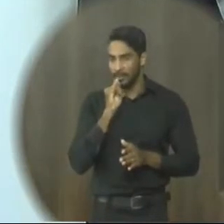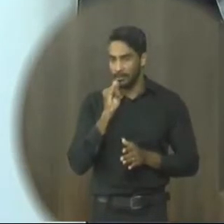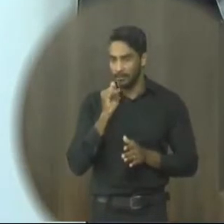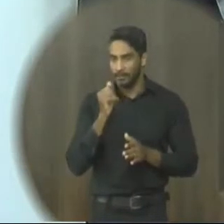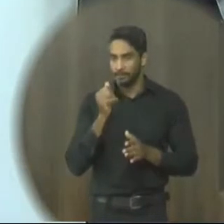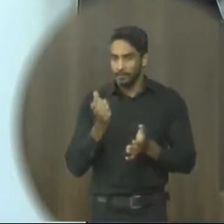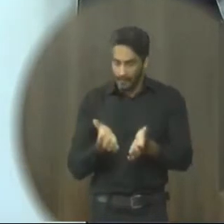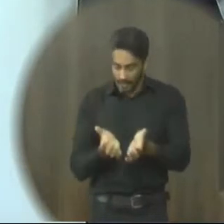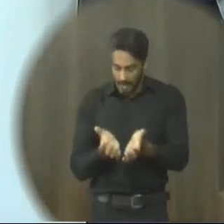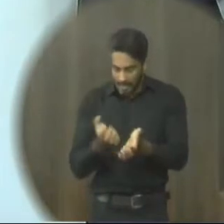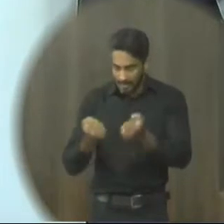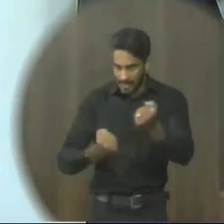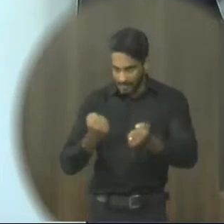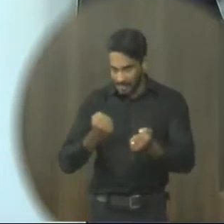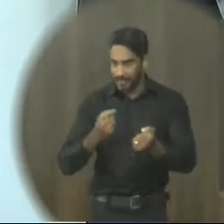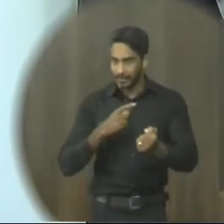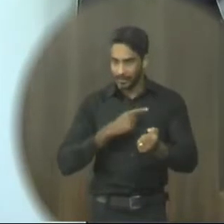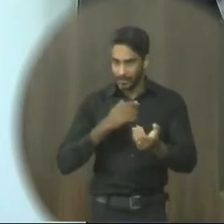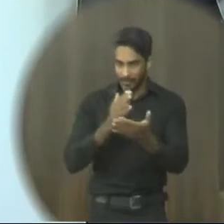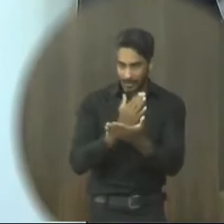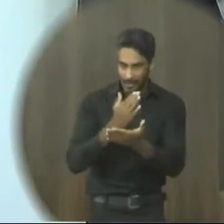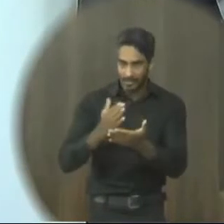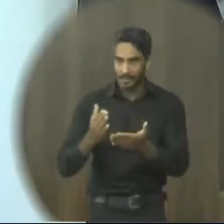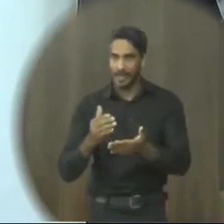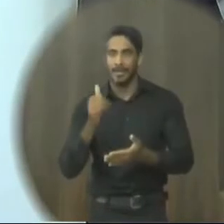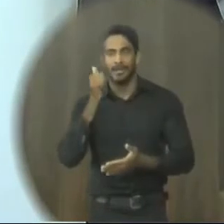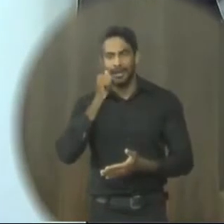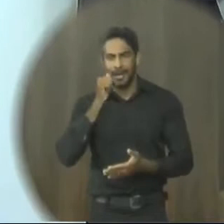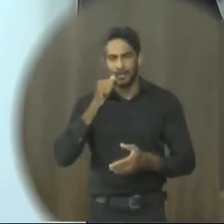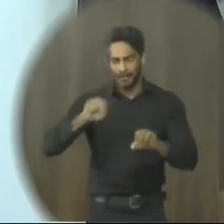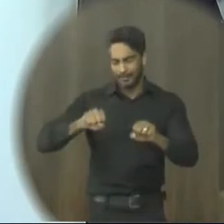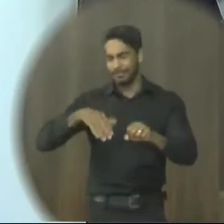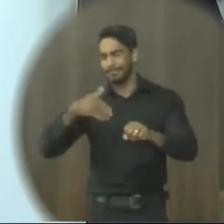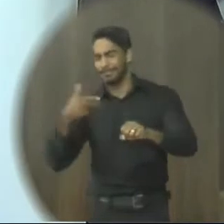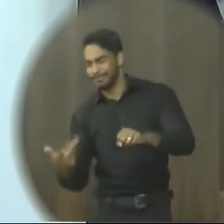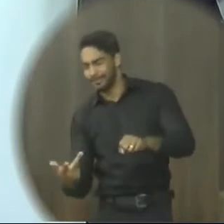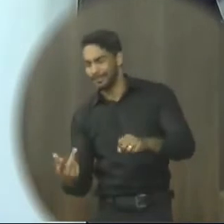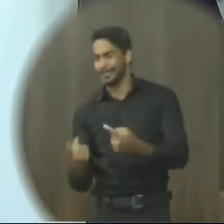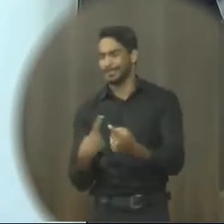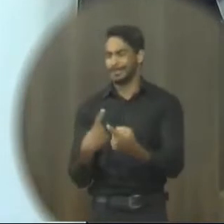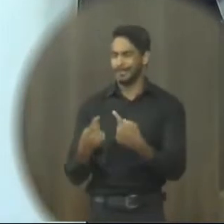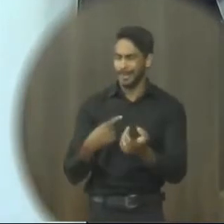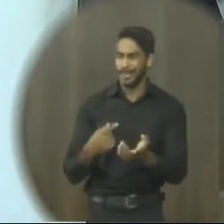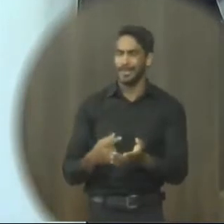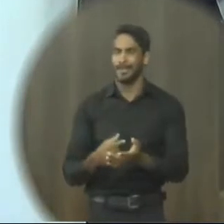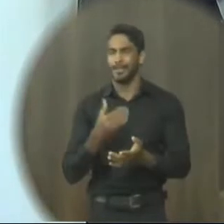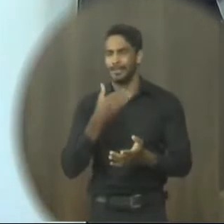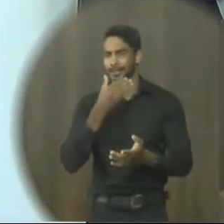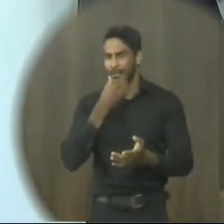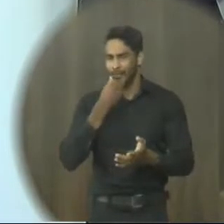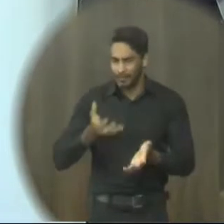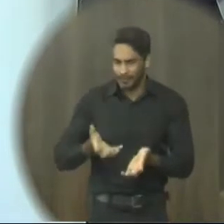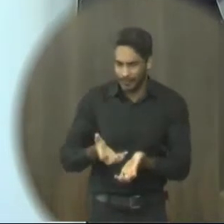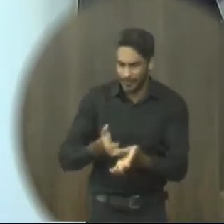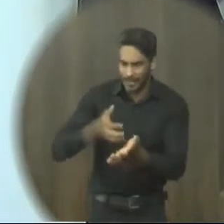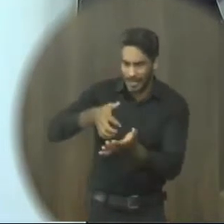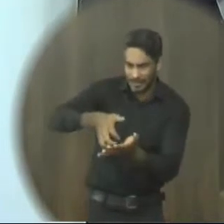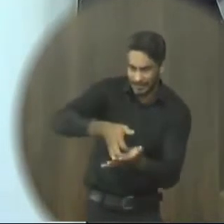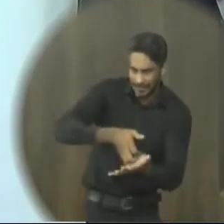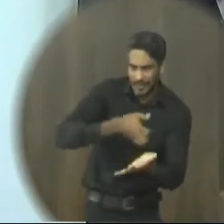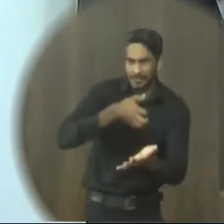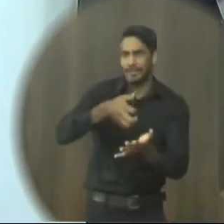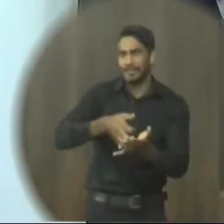Taguariu. Tem que pegar essa cidade lá, que a mulher já caiu de moto, já um cara foi lá com a reta escavadeira e cavou ela